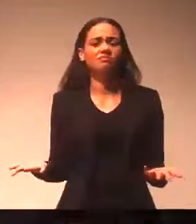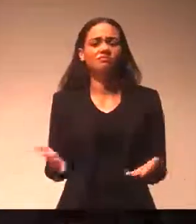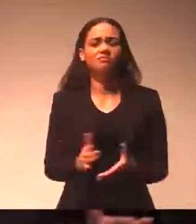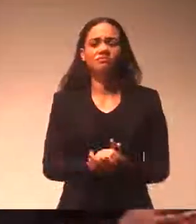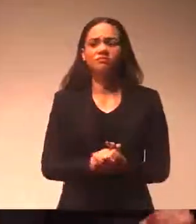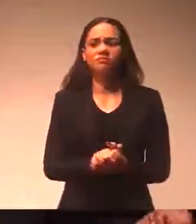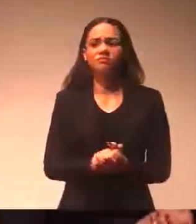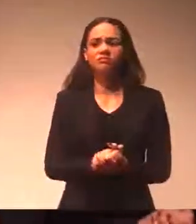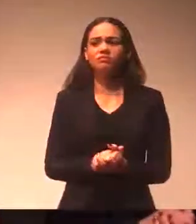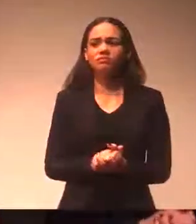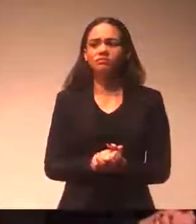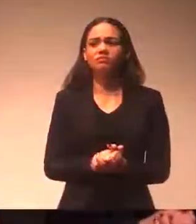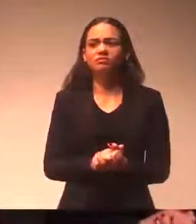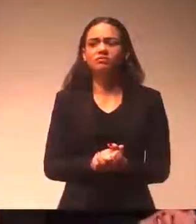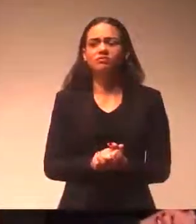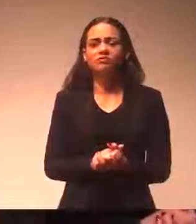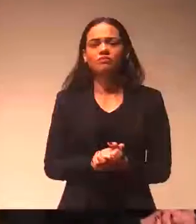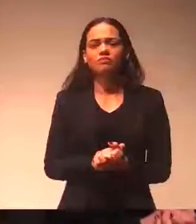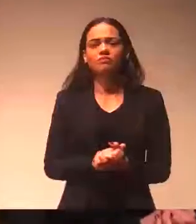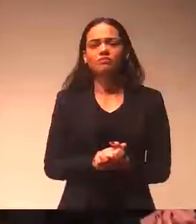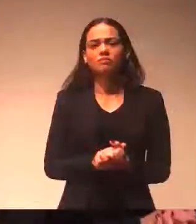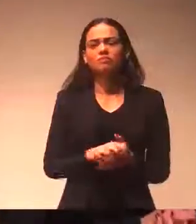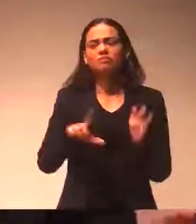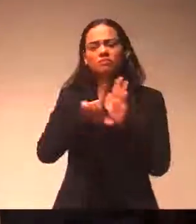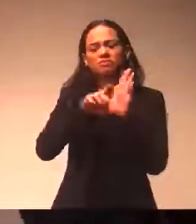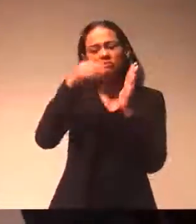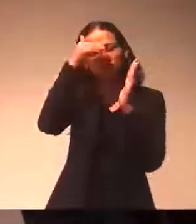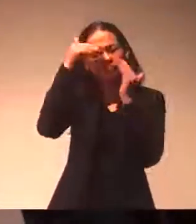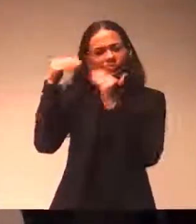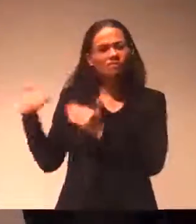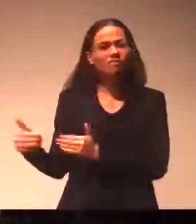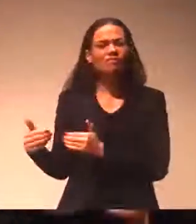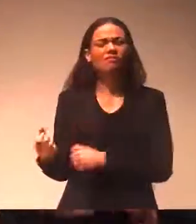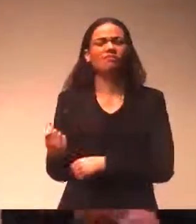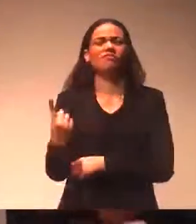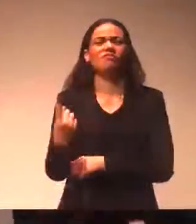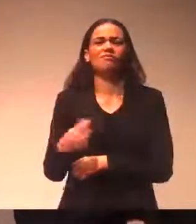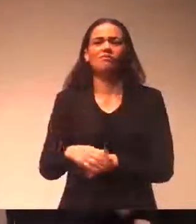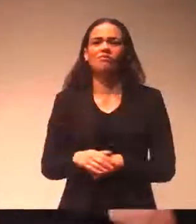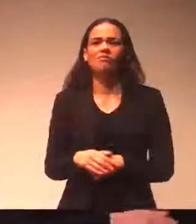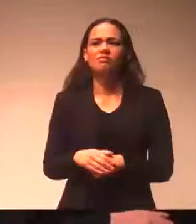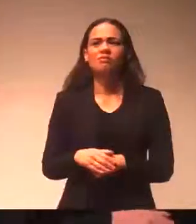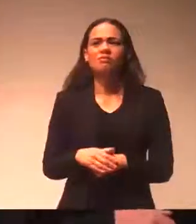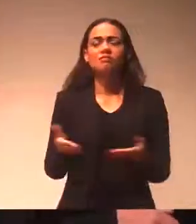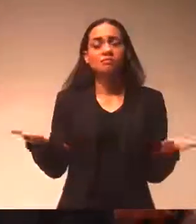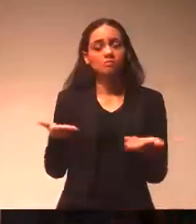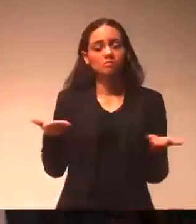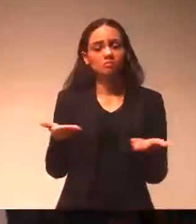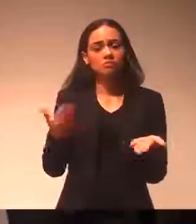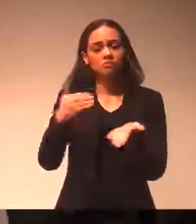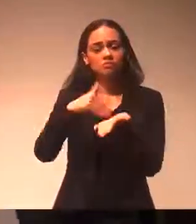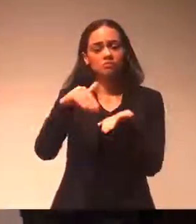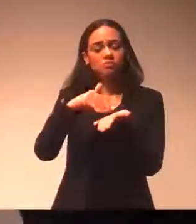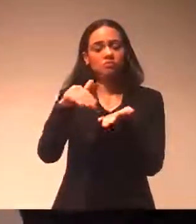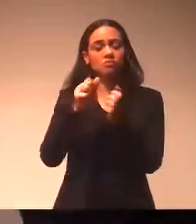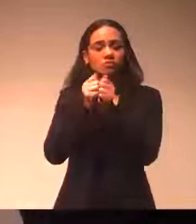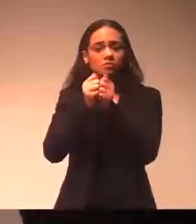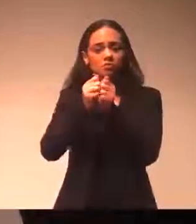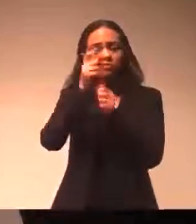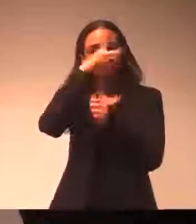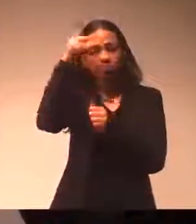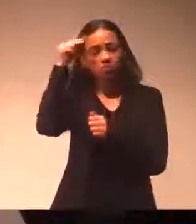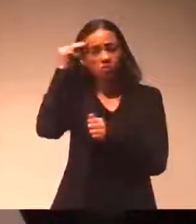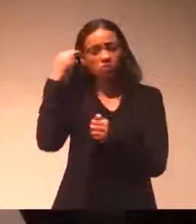de desrespeito institucional. Insisto, senhor secretário de Governo Adriano de Souza, que nos honra com a presença hoje,